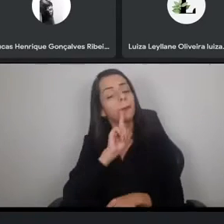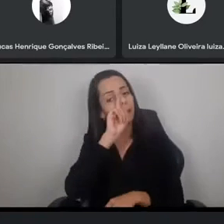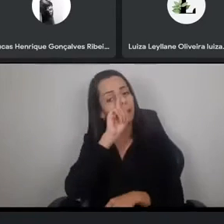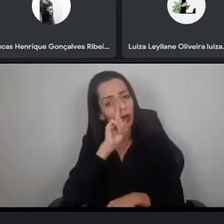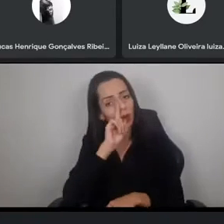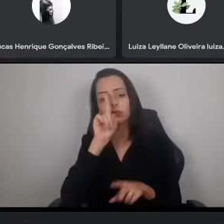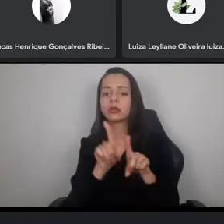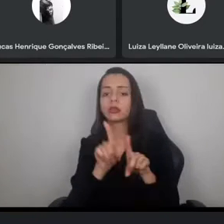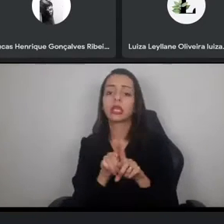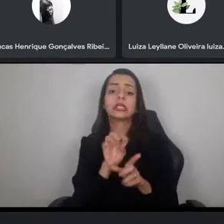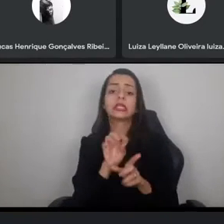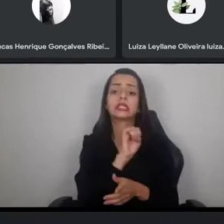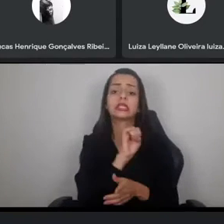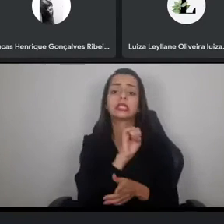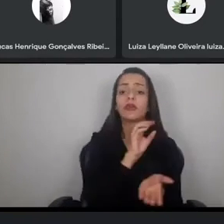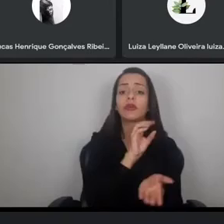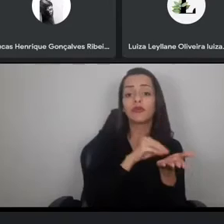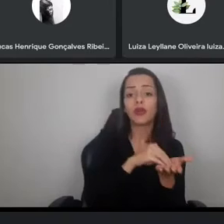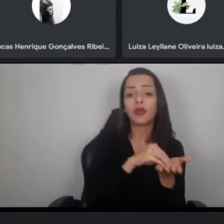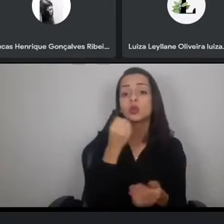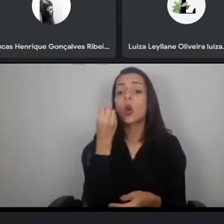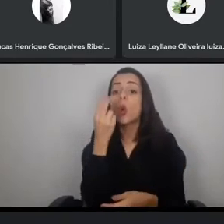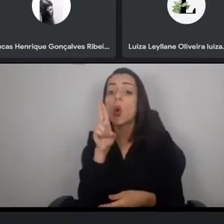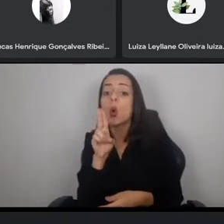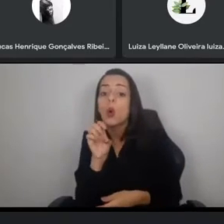a ausência do fio terra.